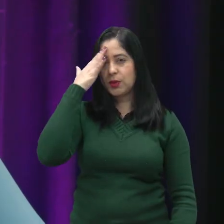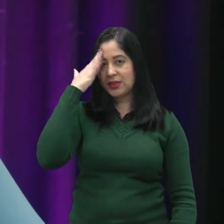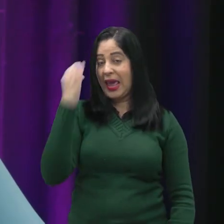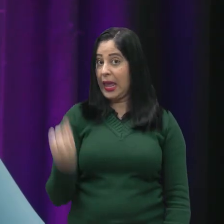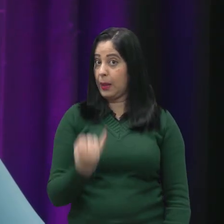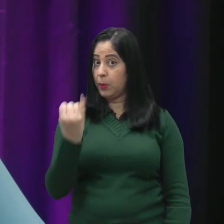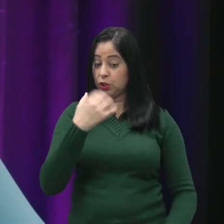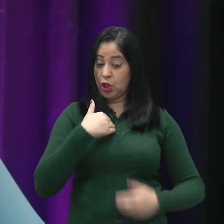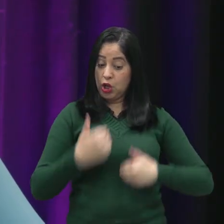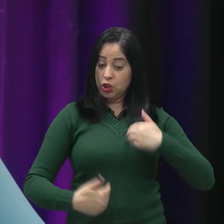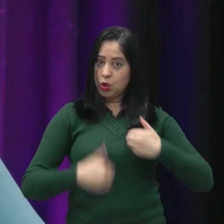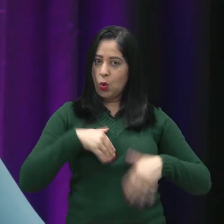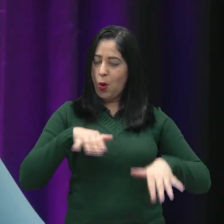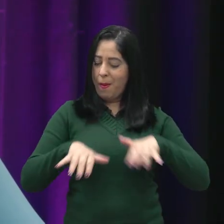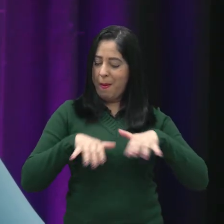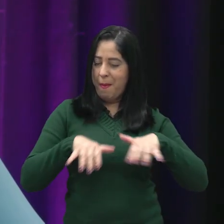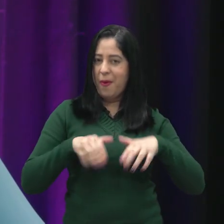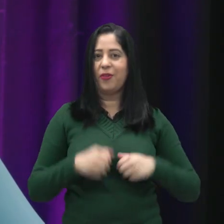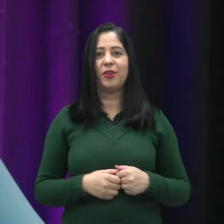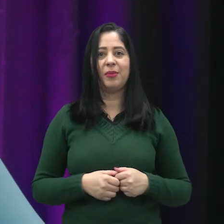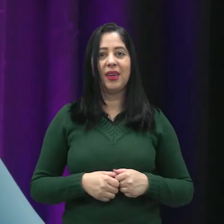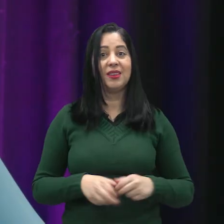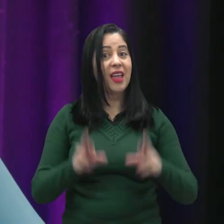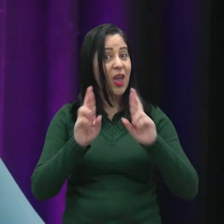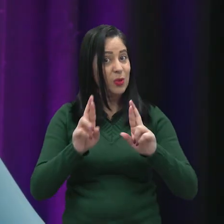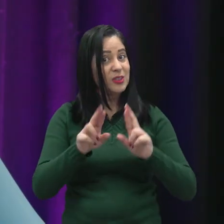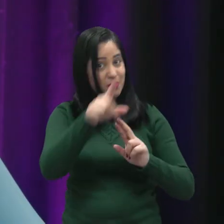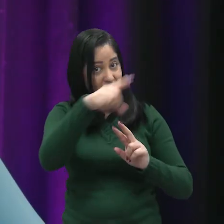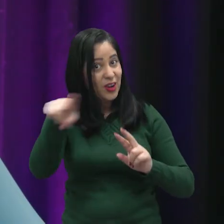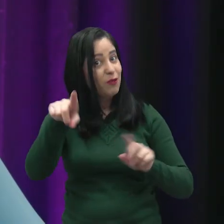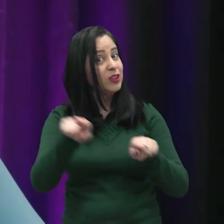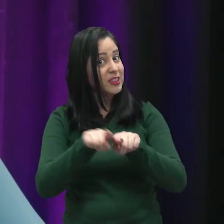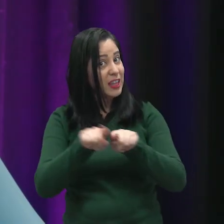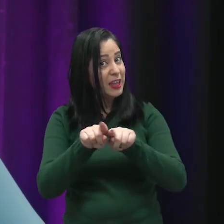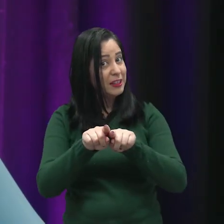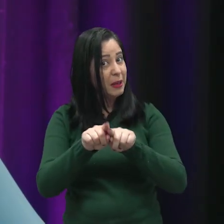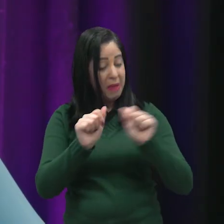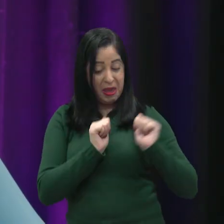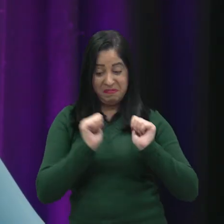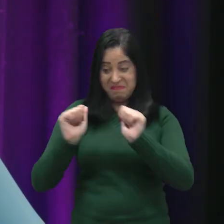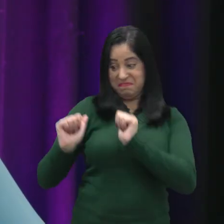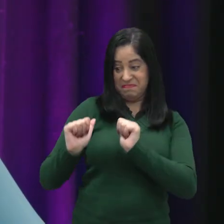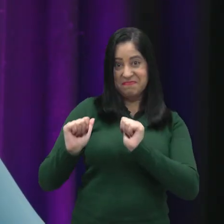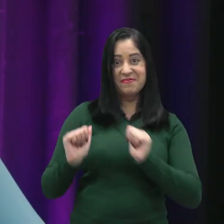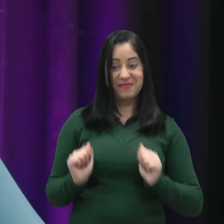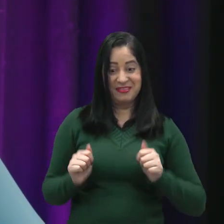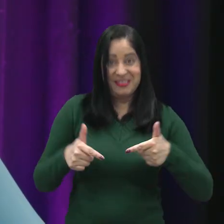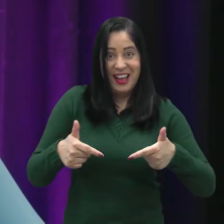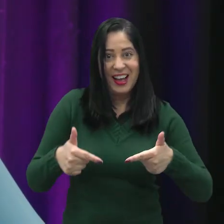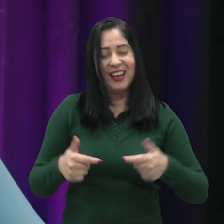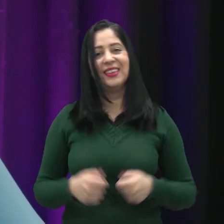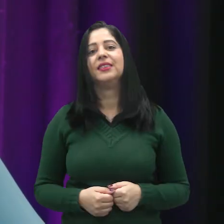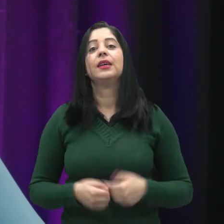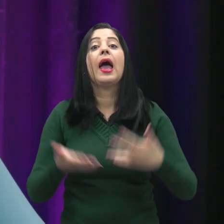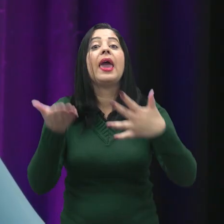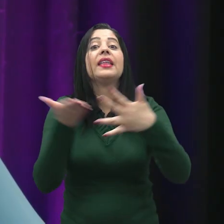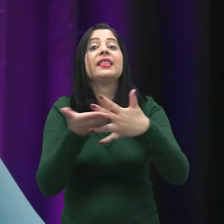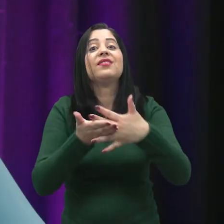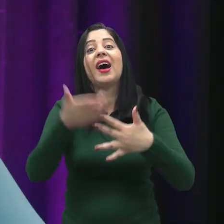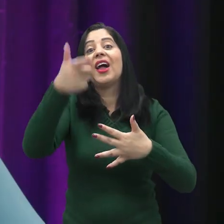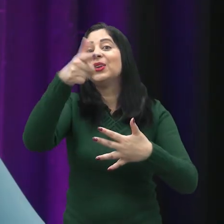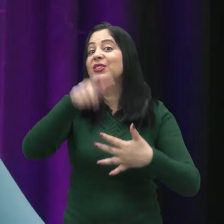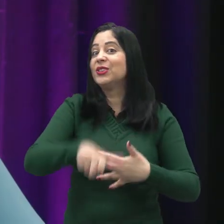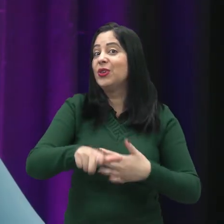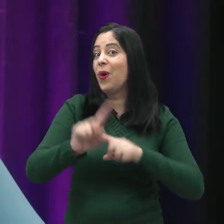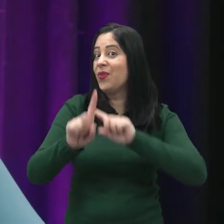de manter o corpo em movimento. Espero que o pessoal de casa esteja bastante motivado também. Vamos fazer uma pausa rápida